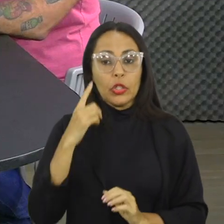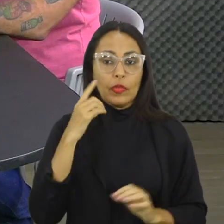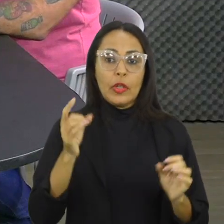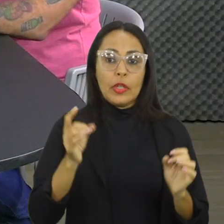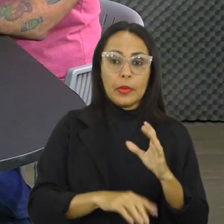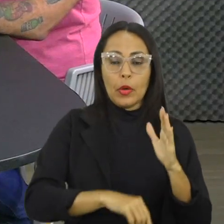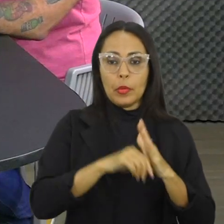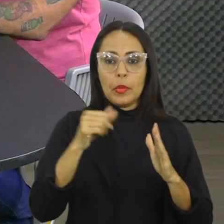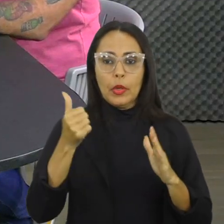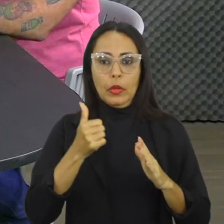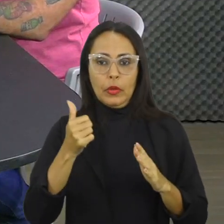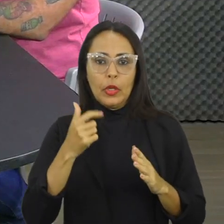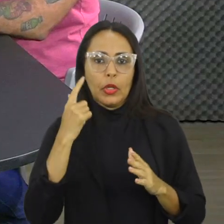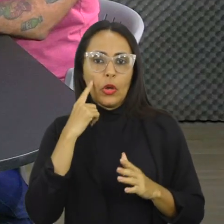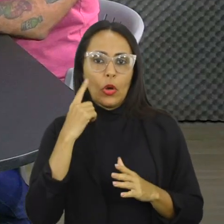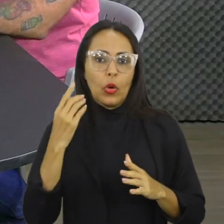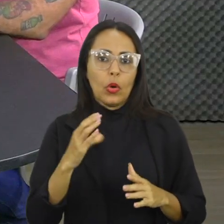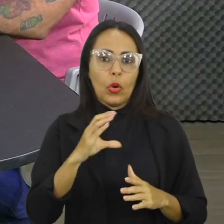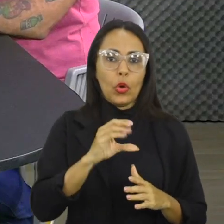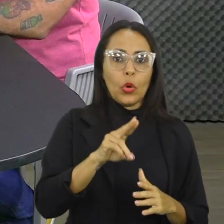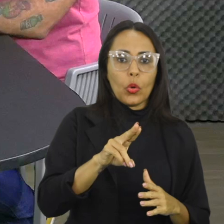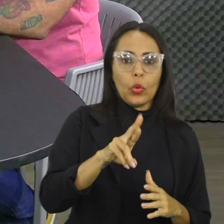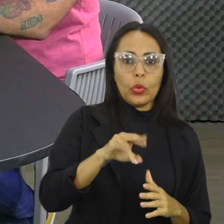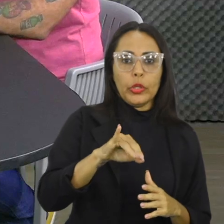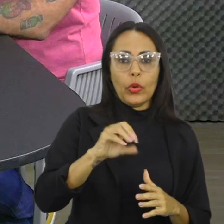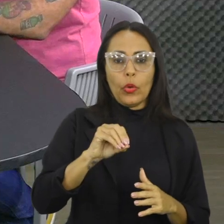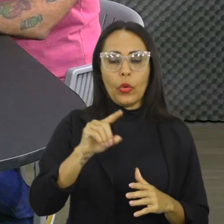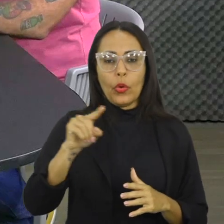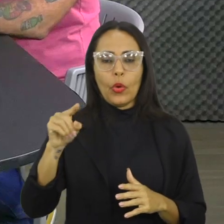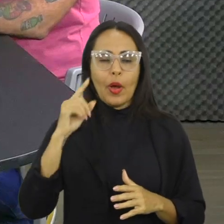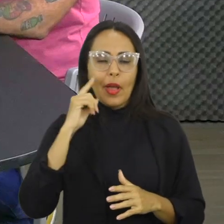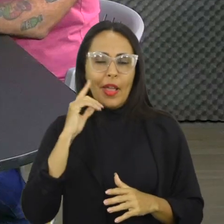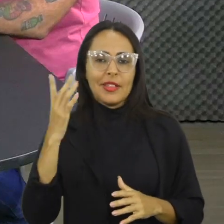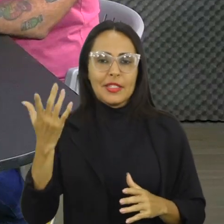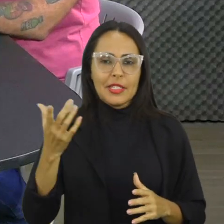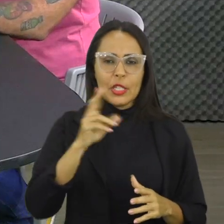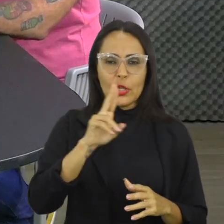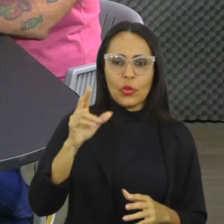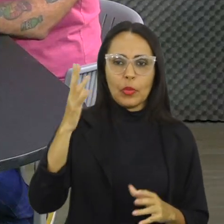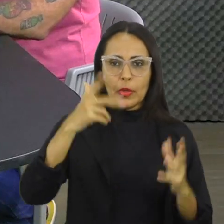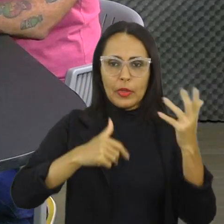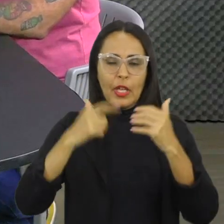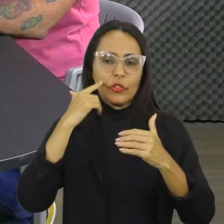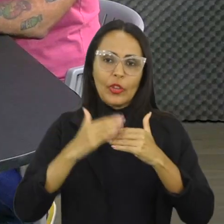bloco, Tá. eu queria que você falasse do Curió, ou Curió. Esse nome é lindo. Aí no